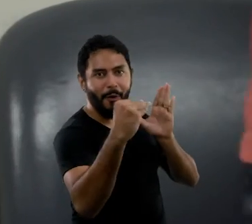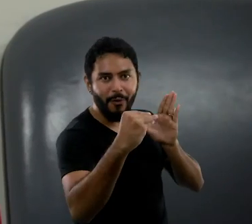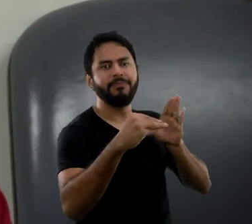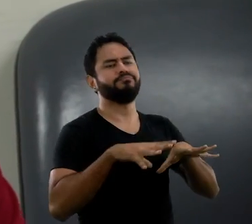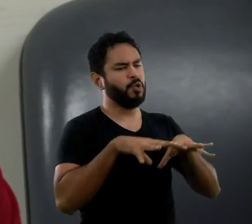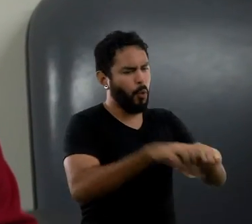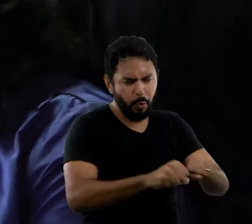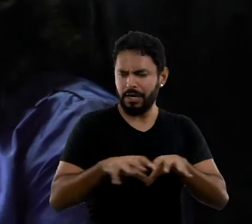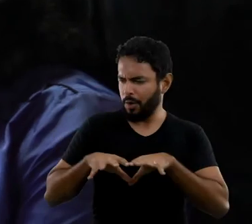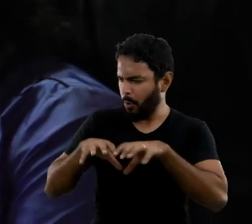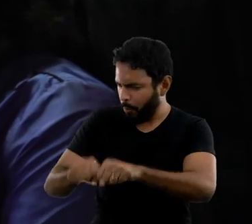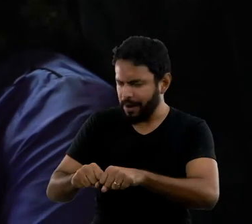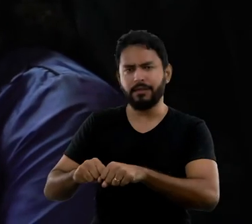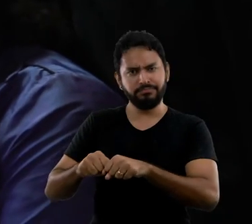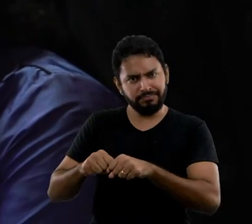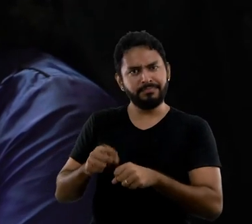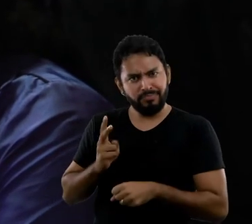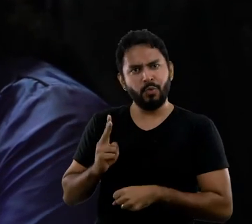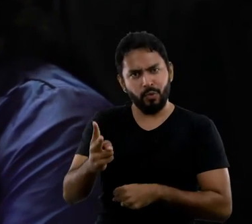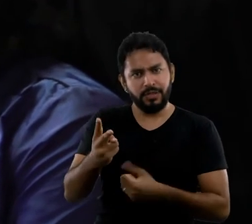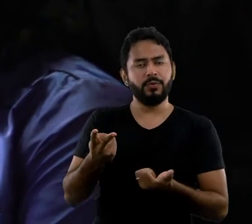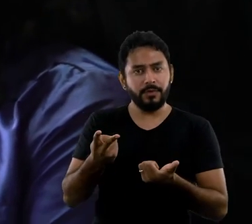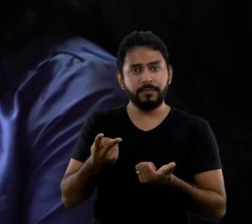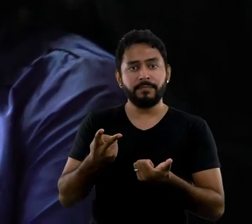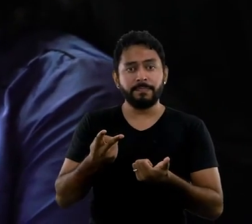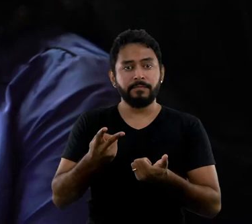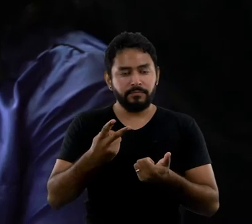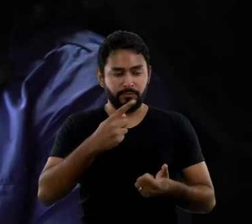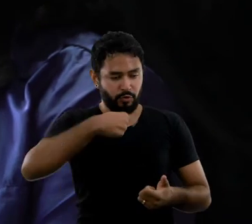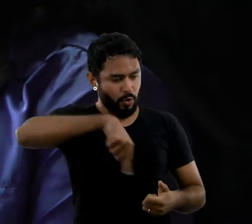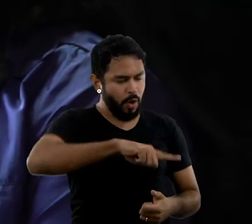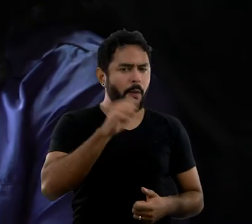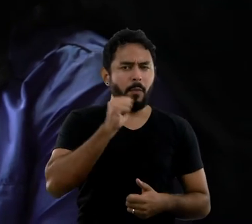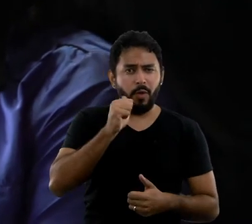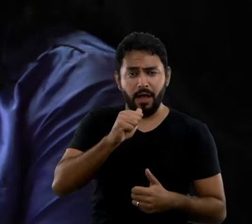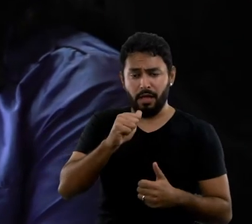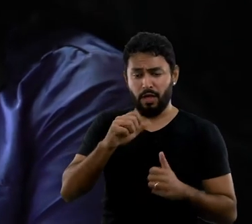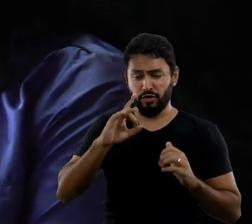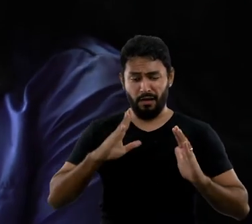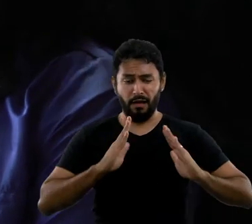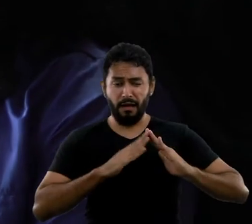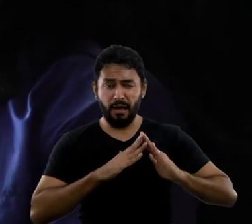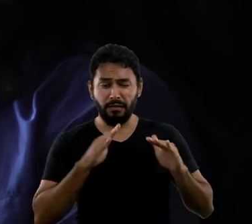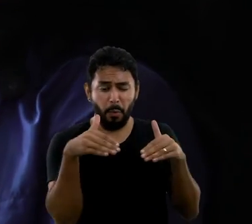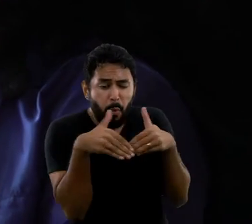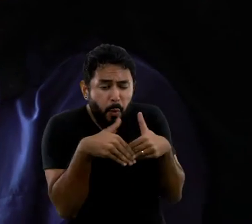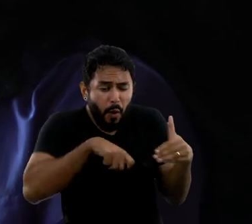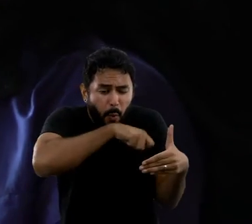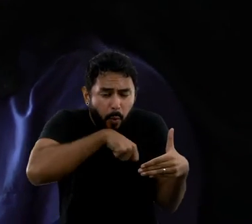luta. Uma luta das mulheres pela ocupação dos espaços na sociedade que não são apenas